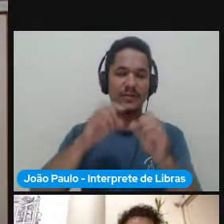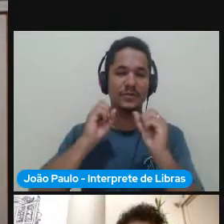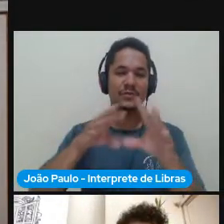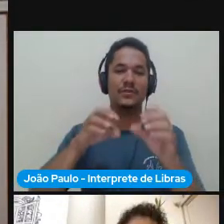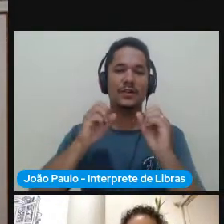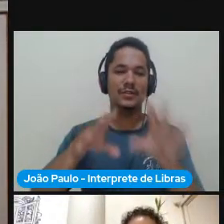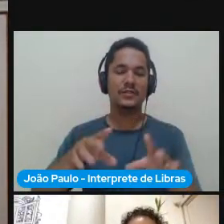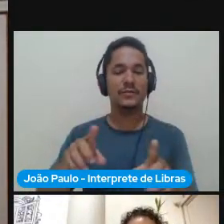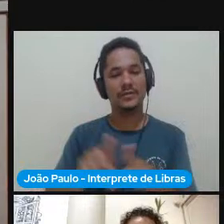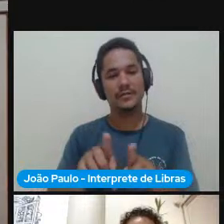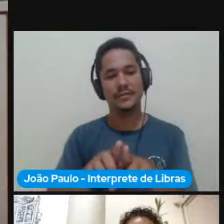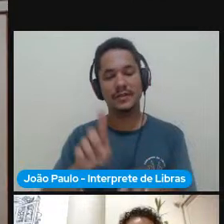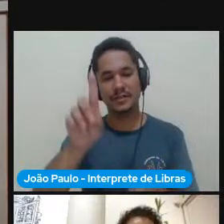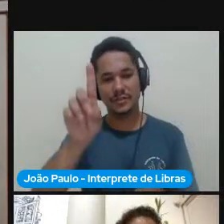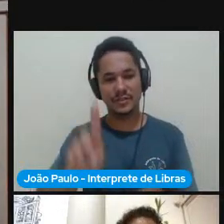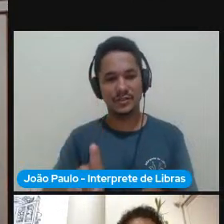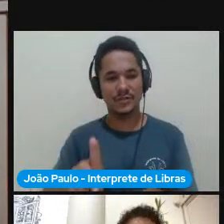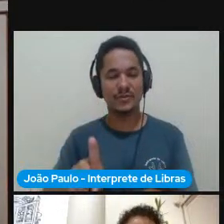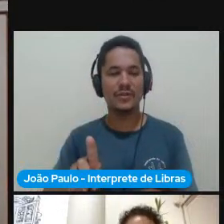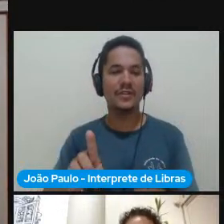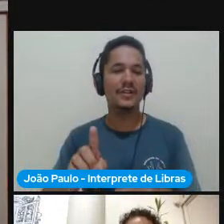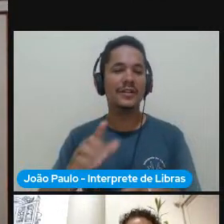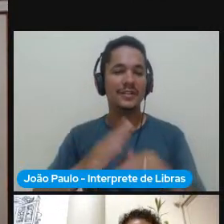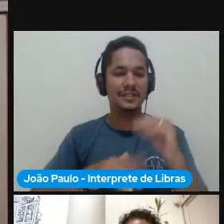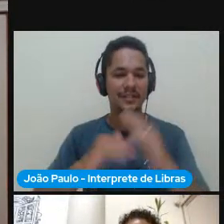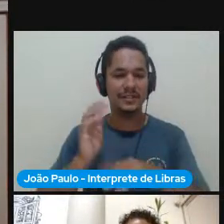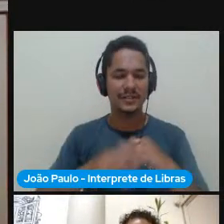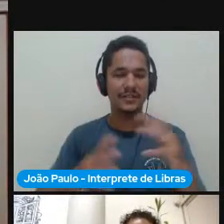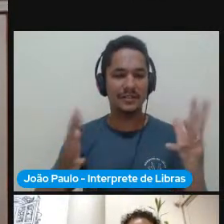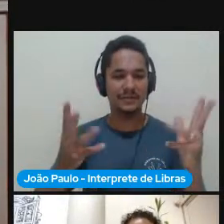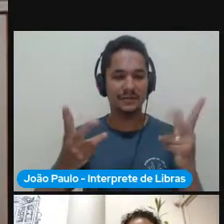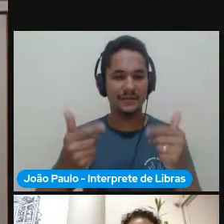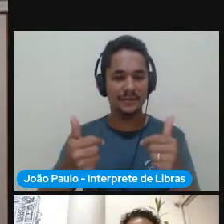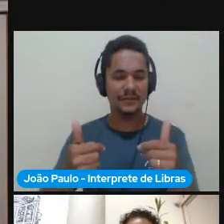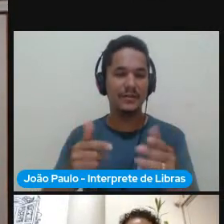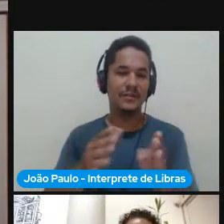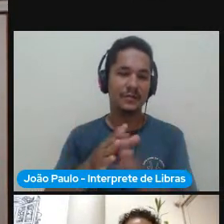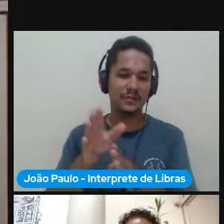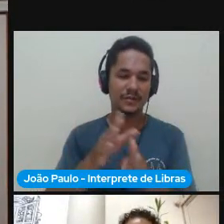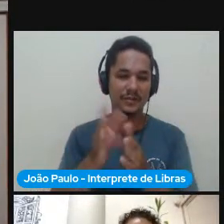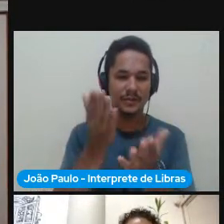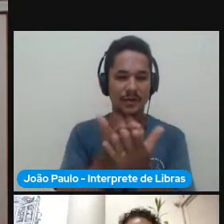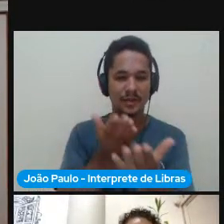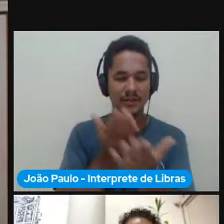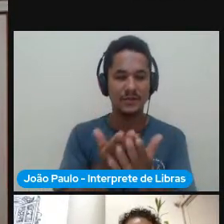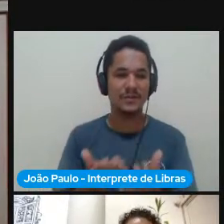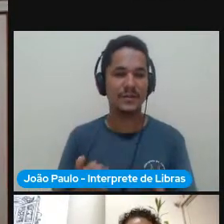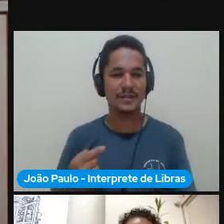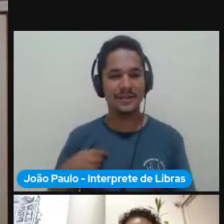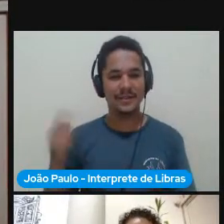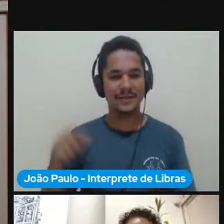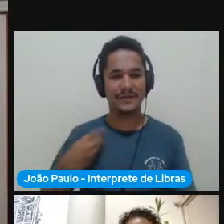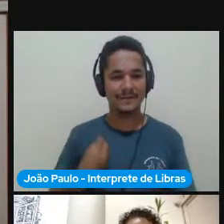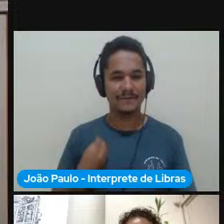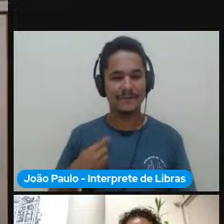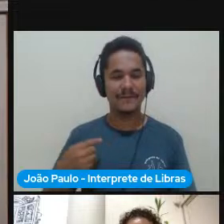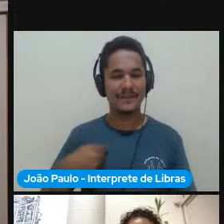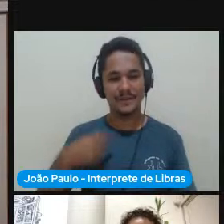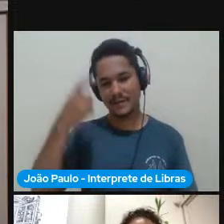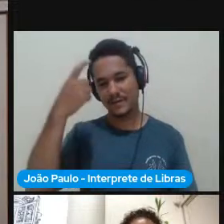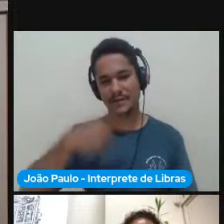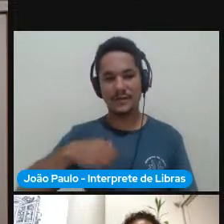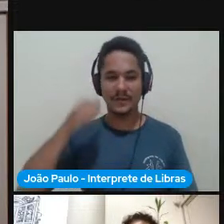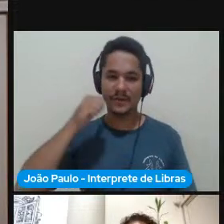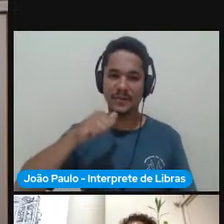Profissionais da Educação na Secretaria Municipal de Educação de BH. É um prazer estar aqui. Eu sou uma mulher, vou fazer aqui